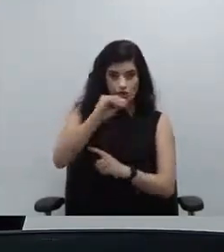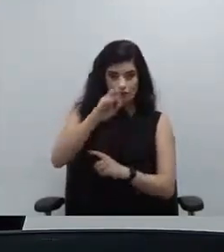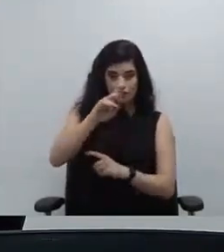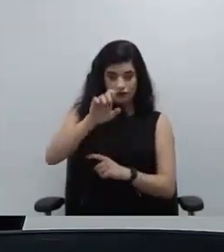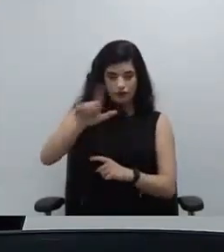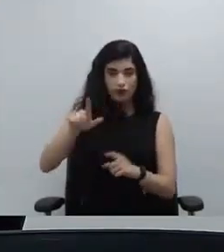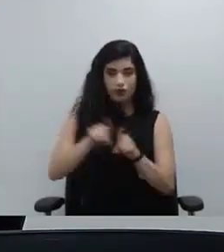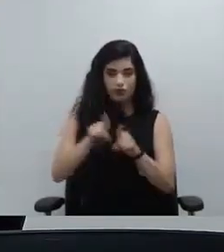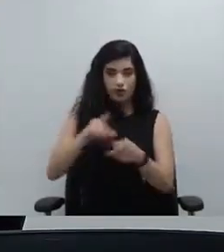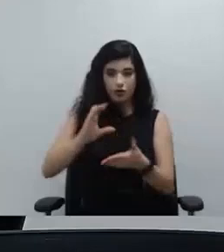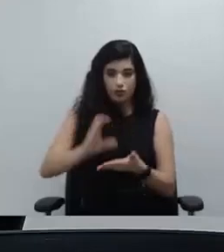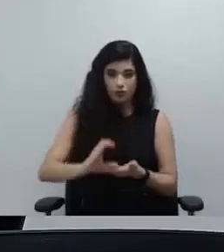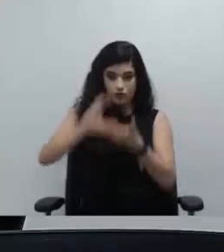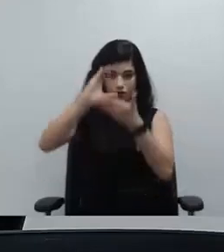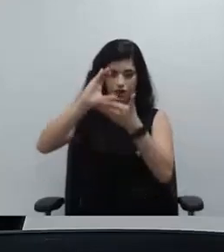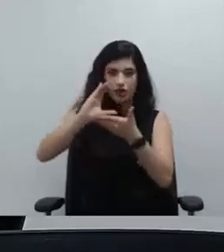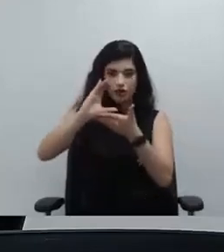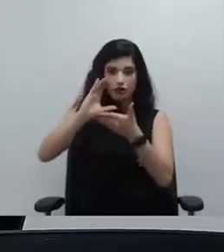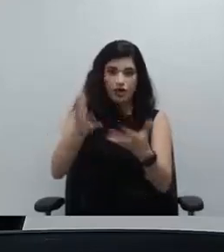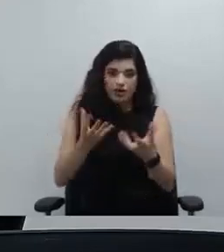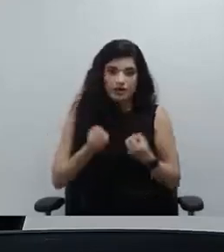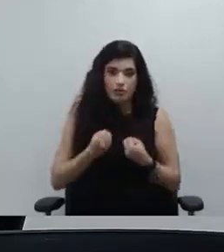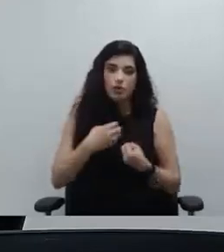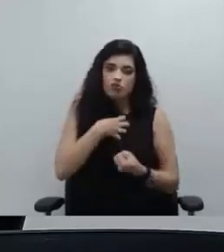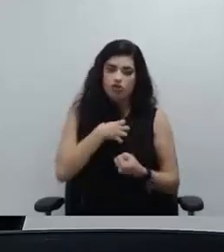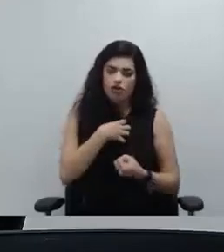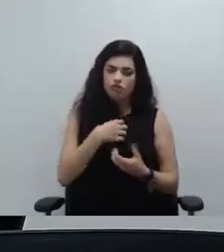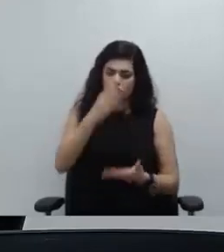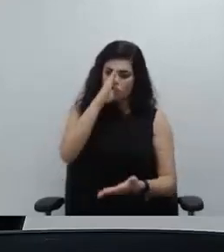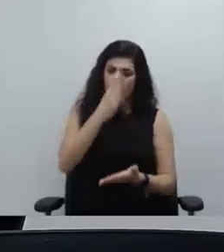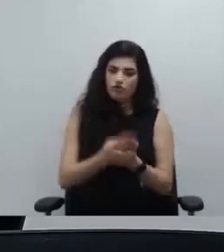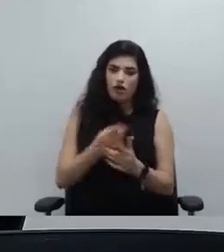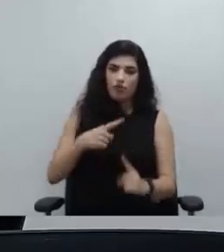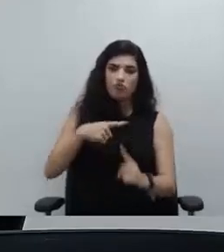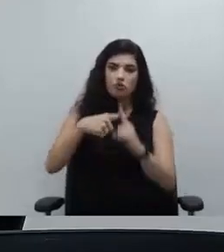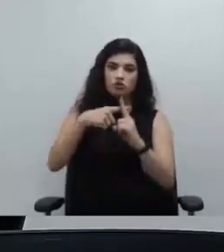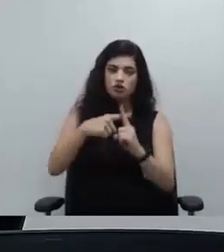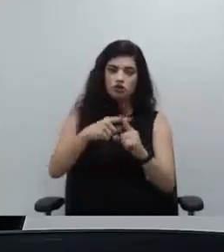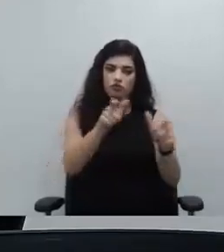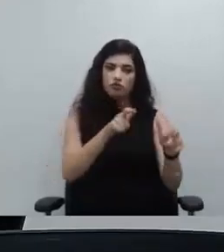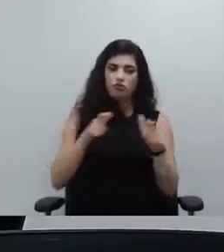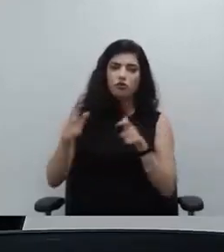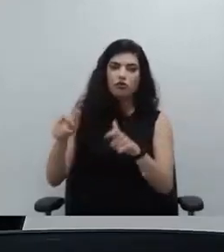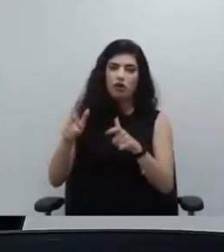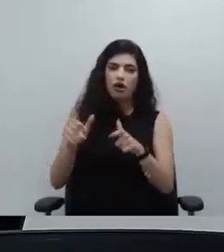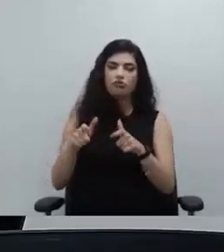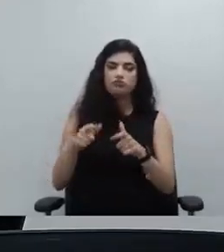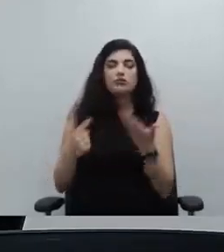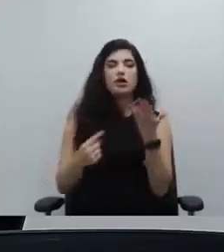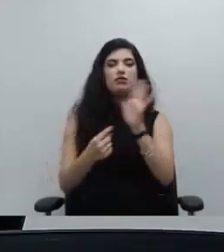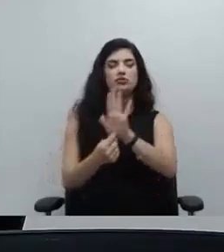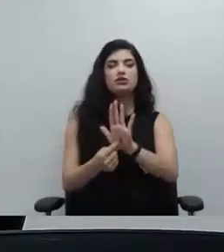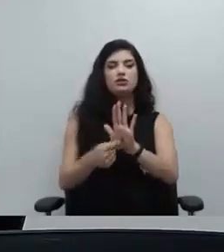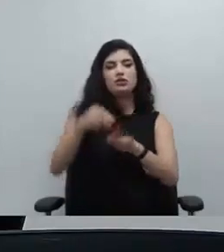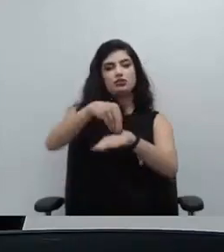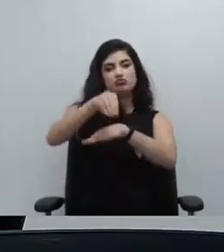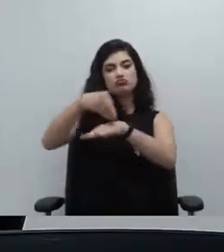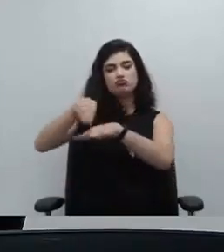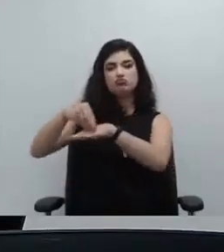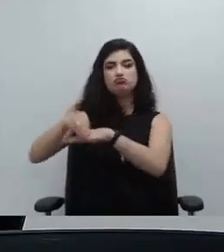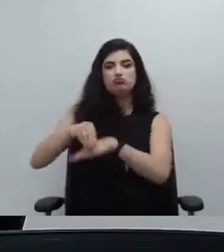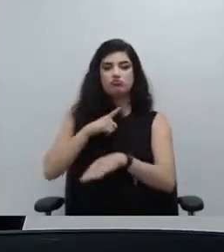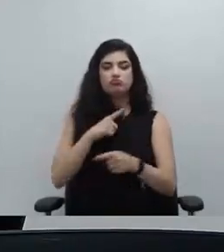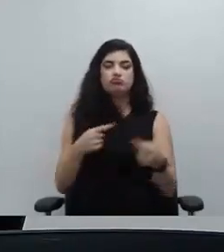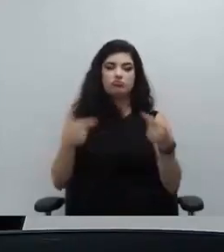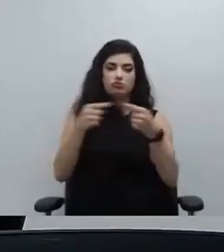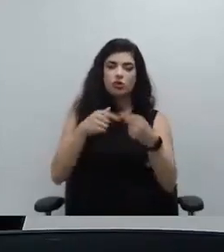Conselho Consultivo, que receberam manifestações no sentido positivo dos núcleos especializados, e apresenta algumas recomendações que são